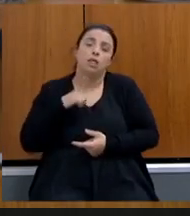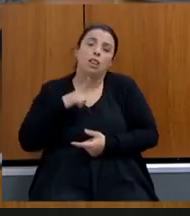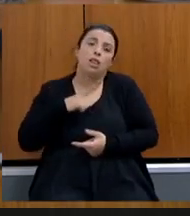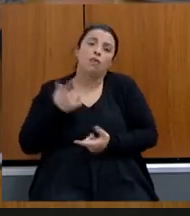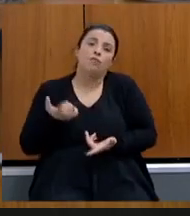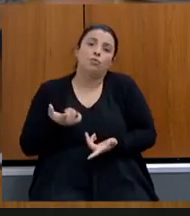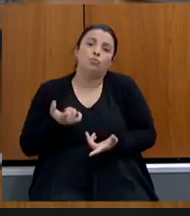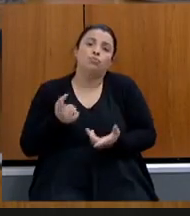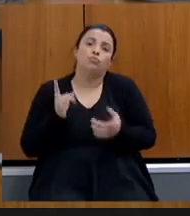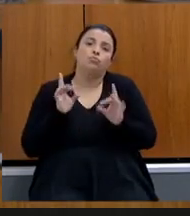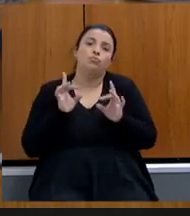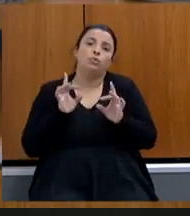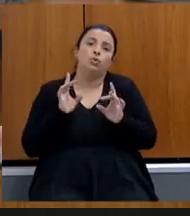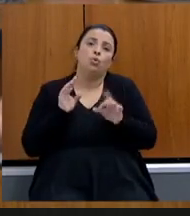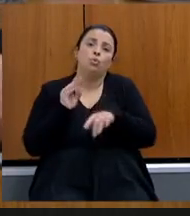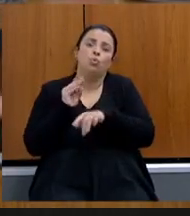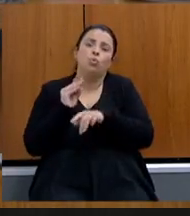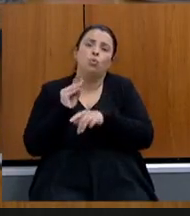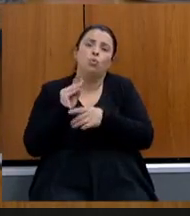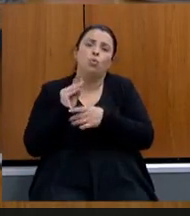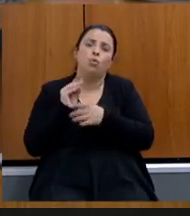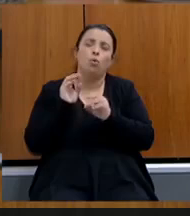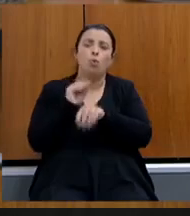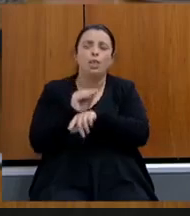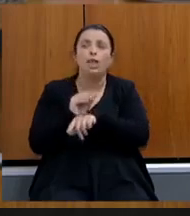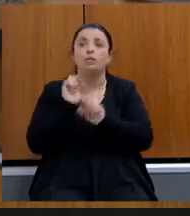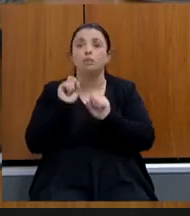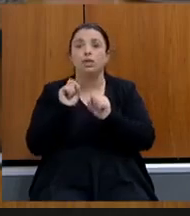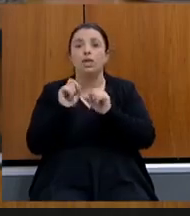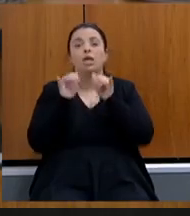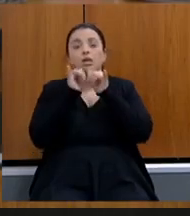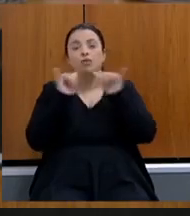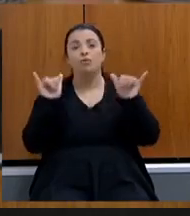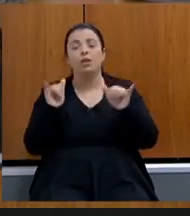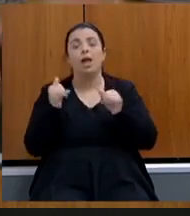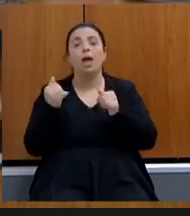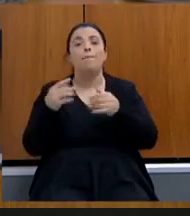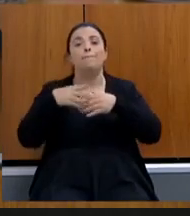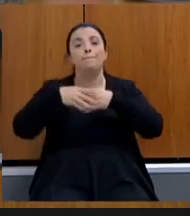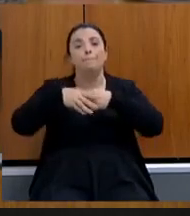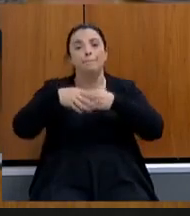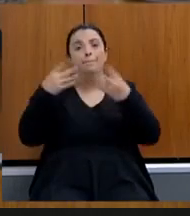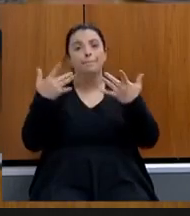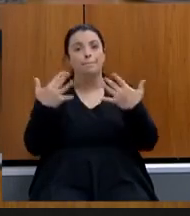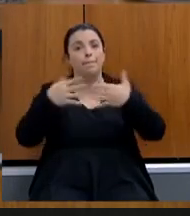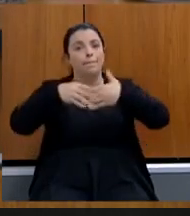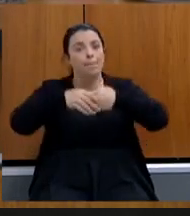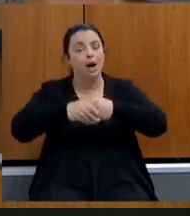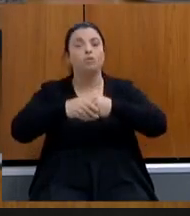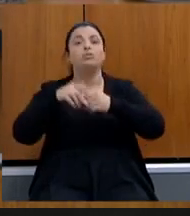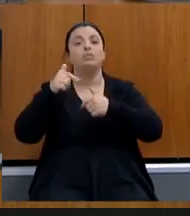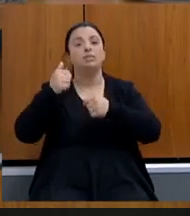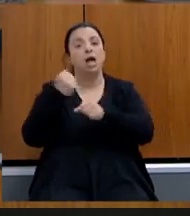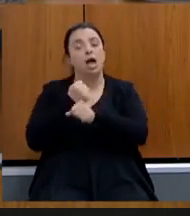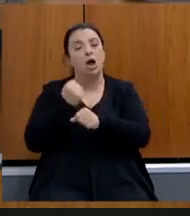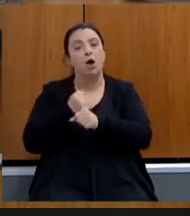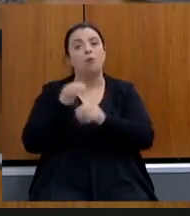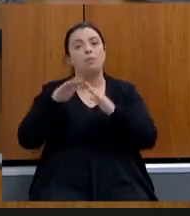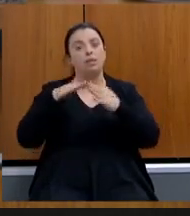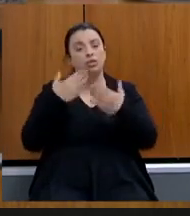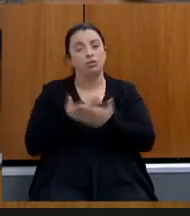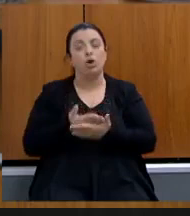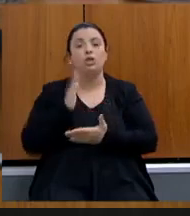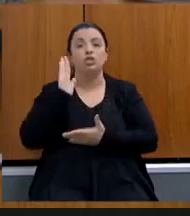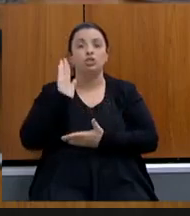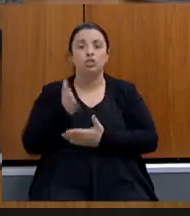para o Assembleia fiscaliza o anúncio do mãos à obra na escola né nós tivemos investimentos de 234 milhões